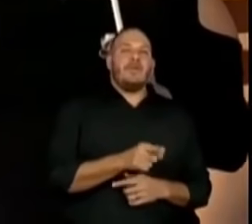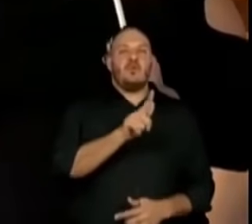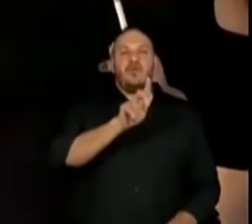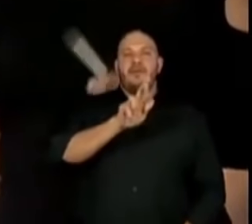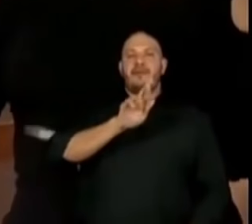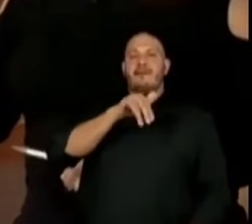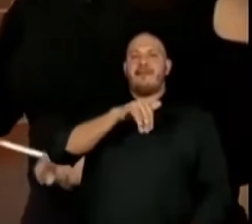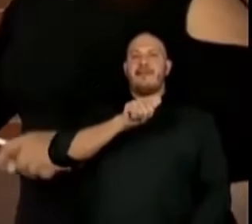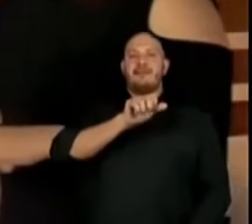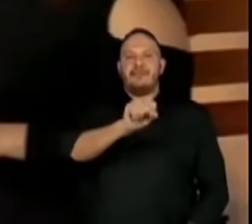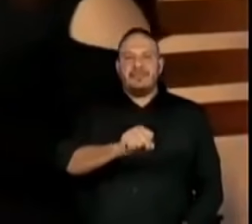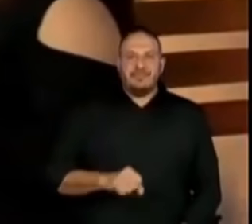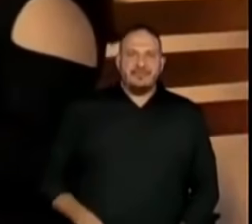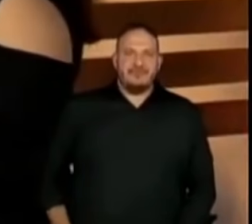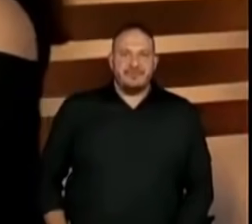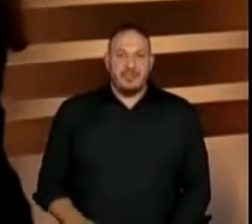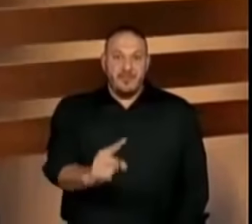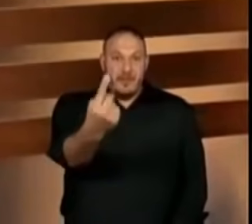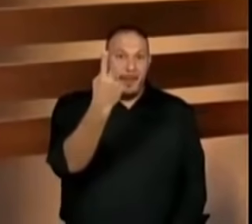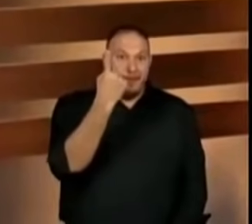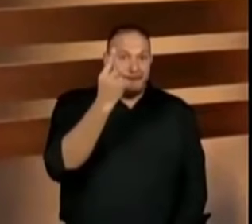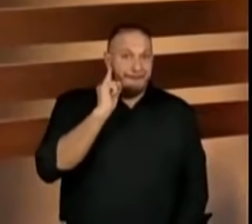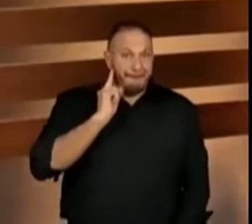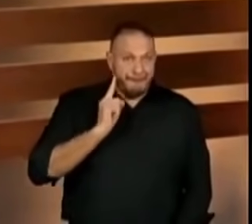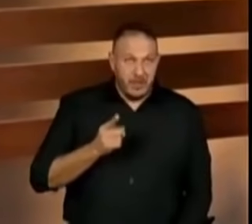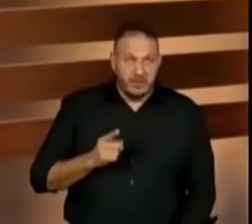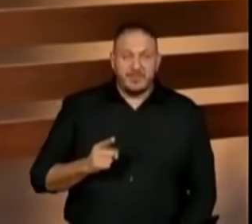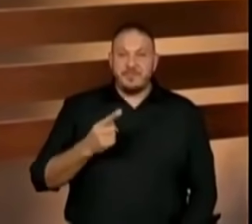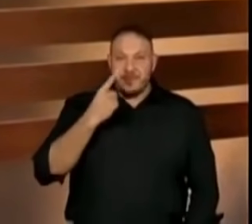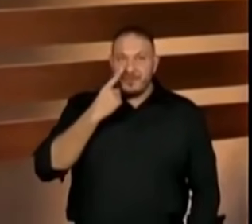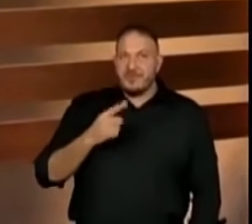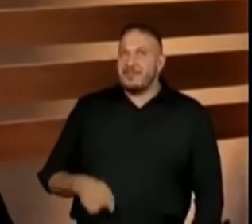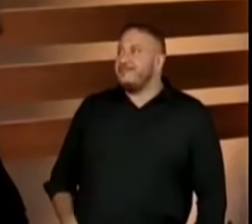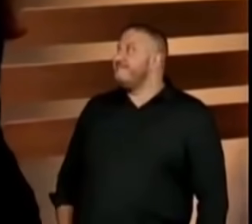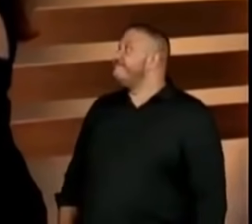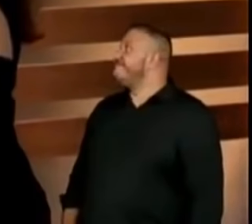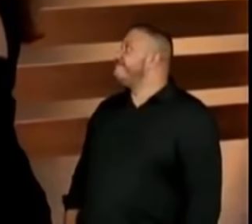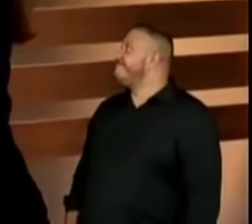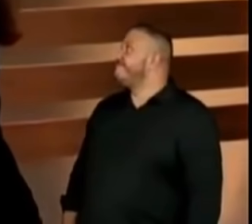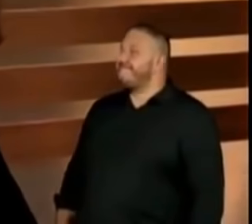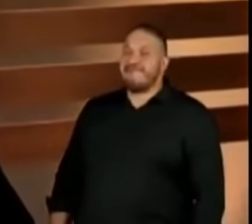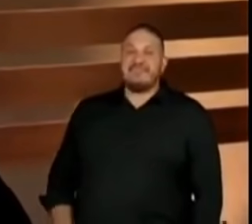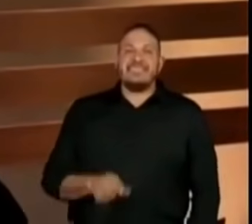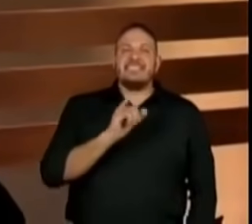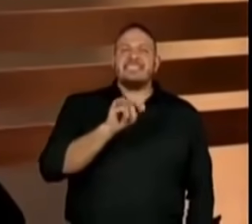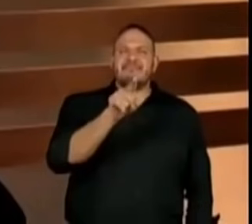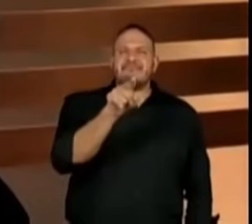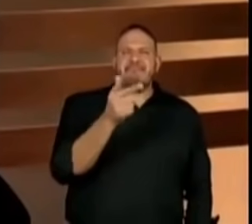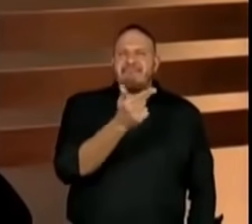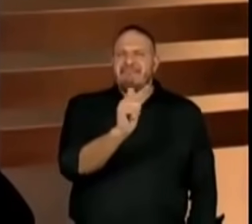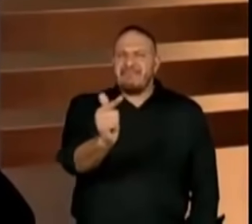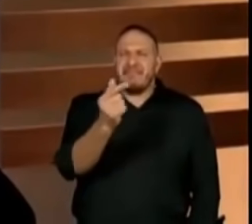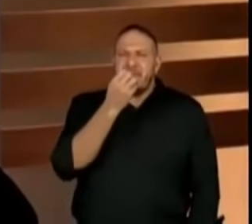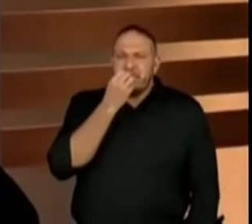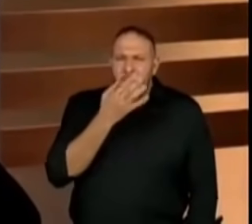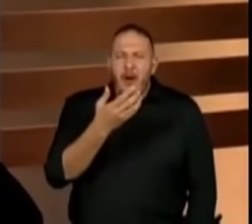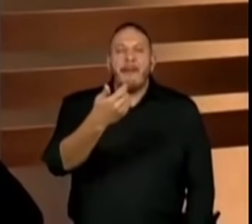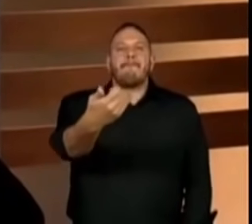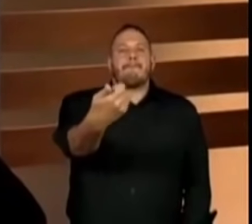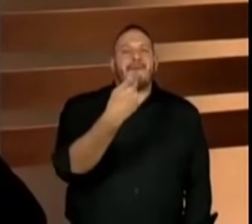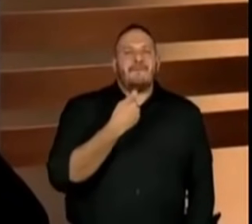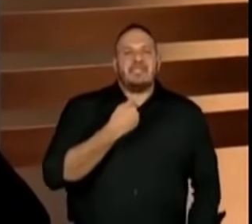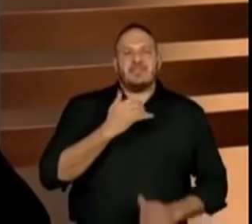a 1.000 gramas. Então vamos lá, 1.000. Vou colocar aqui. Oráculo, se não tiver bom, vocês me avisa que eu mudo